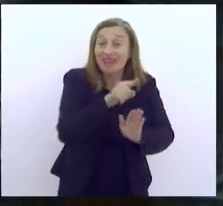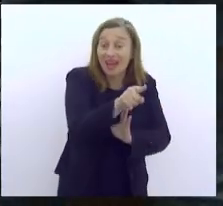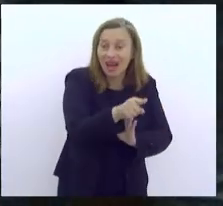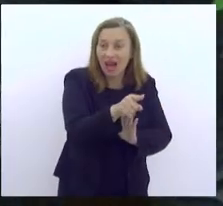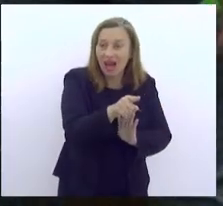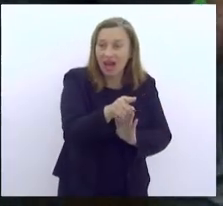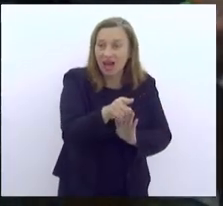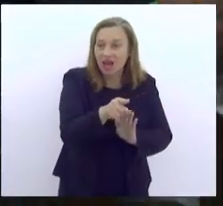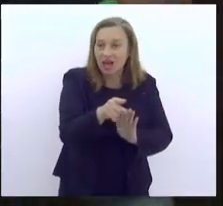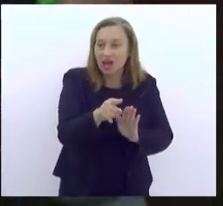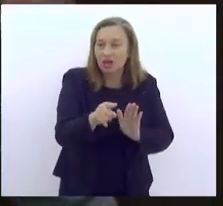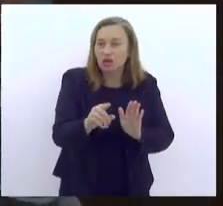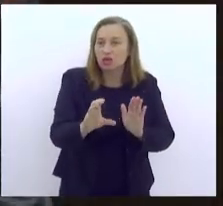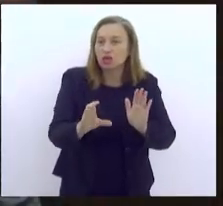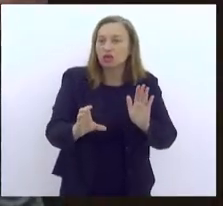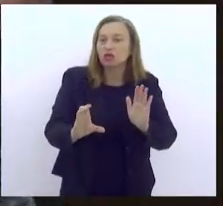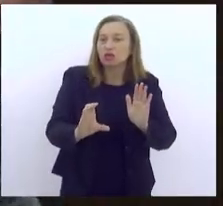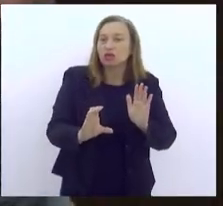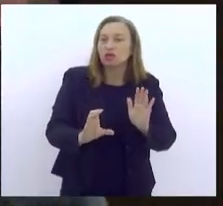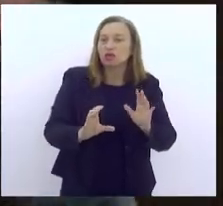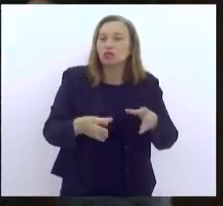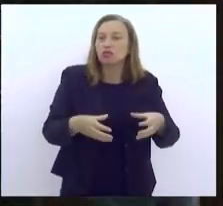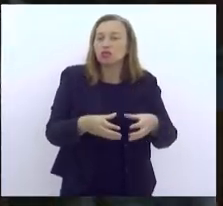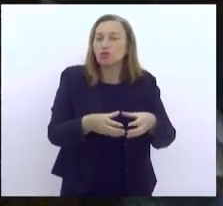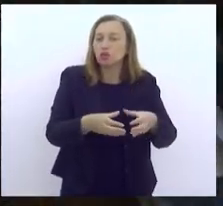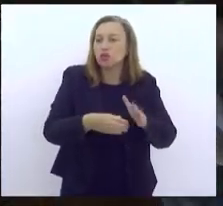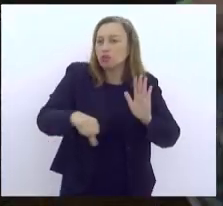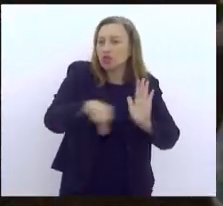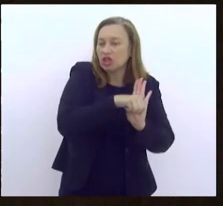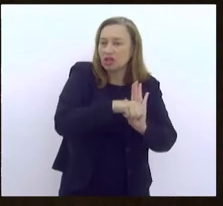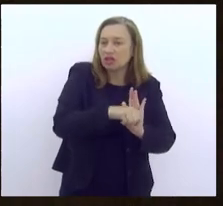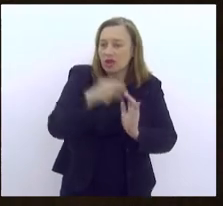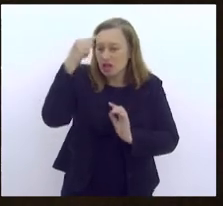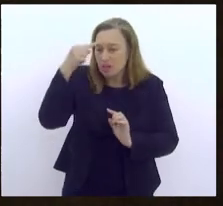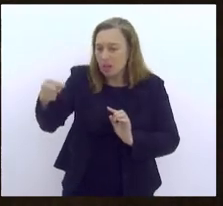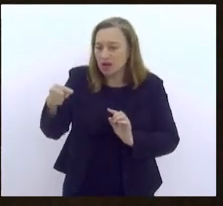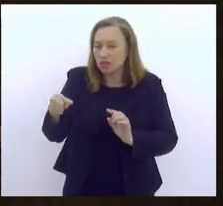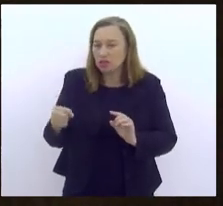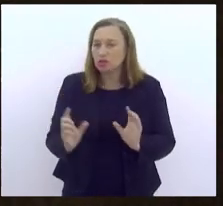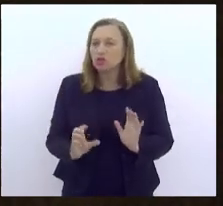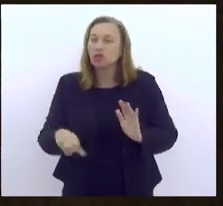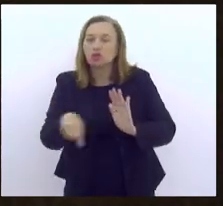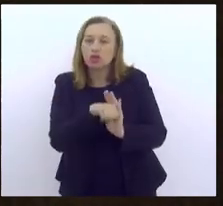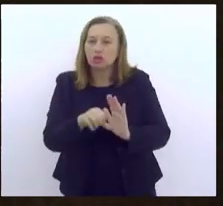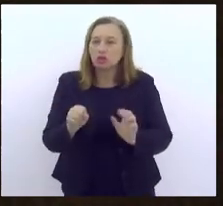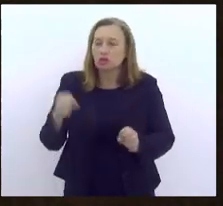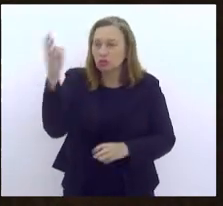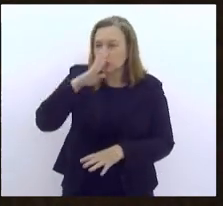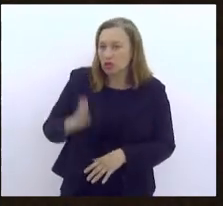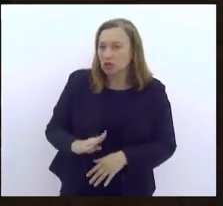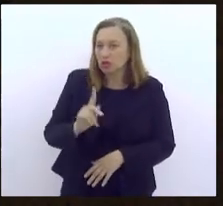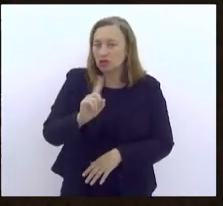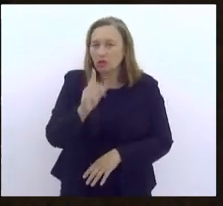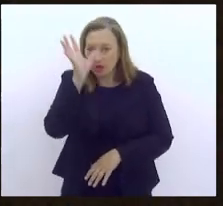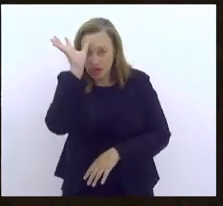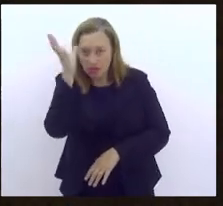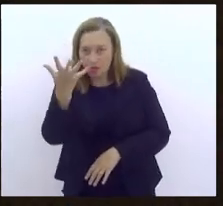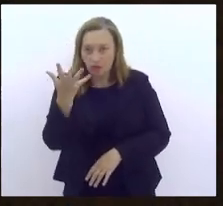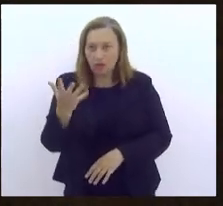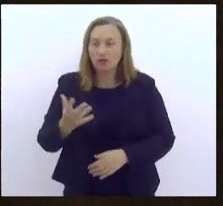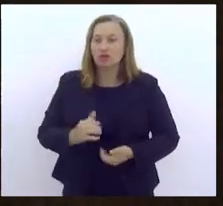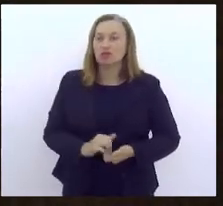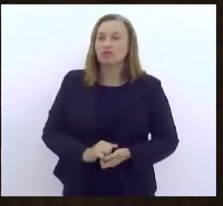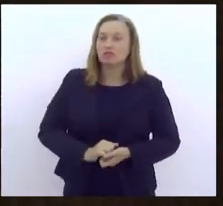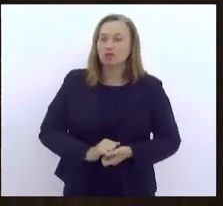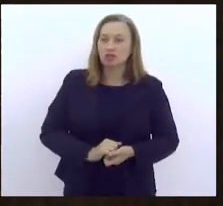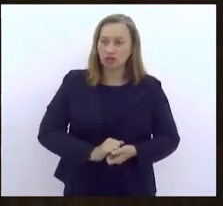as facções comandam o crime no Brasil. Essa que é a verdade. Não se resolve a segurança sem botar ordem no sistema